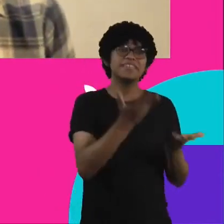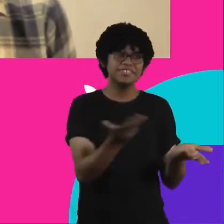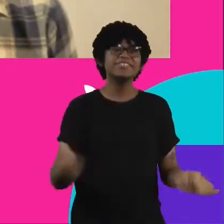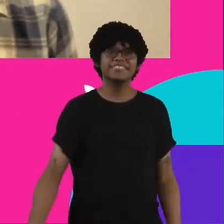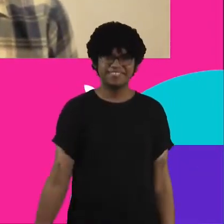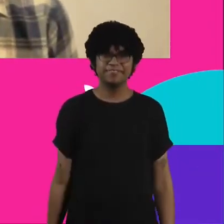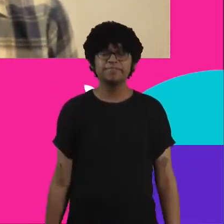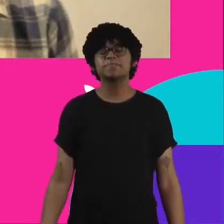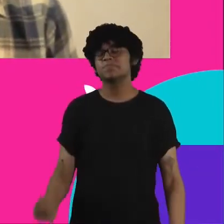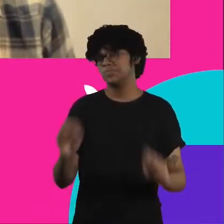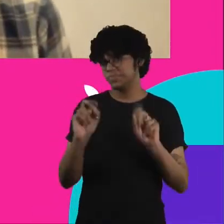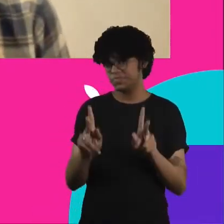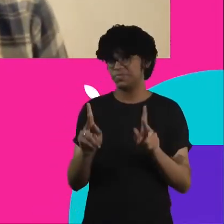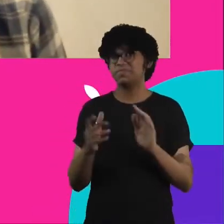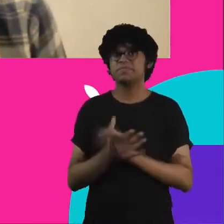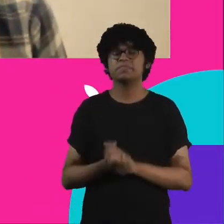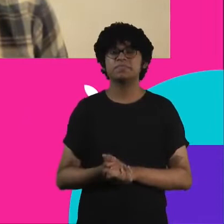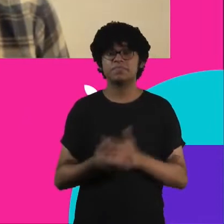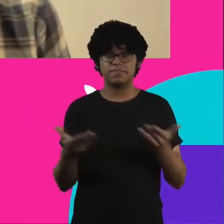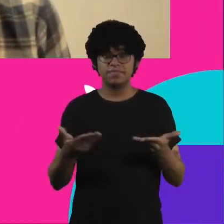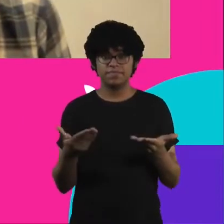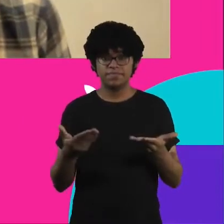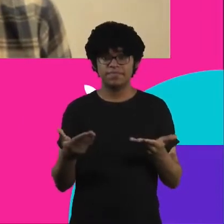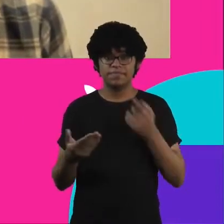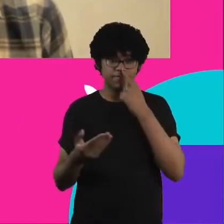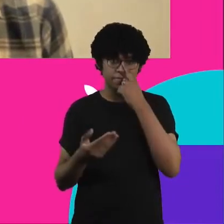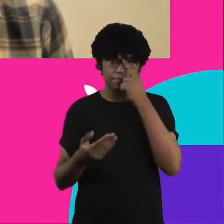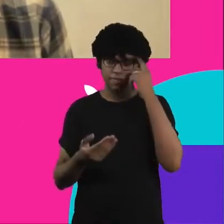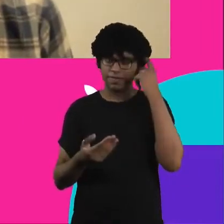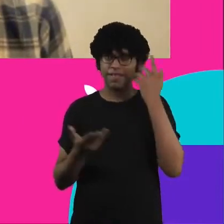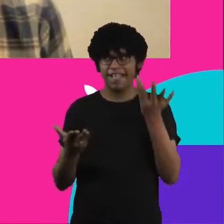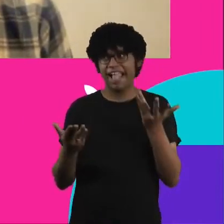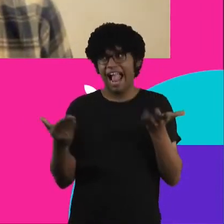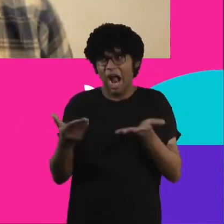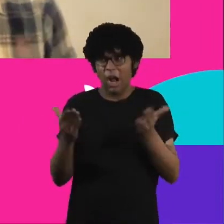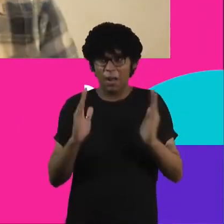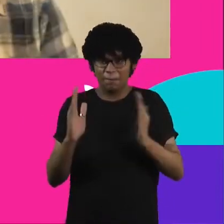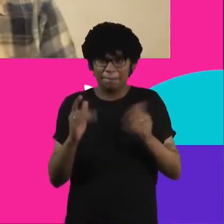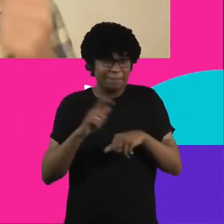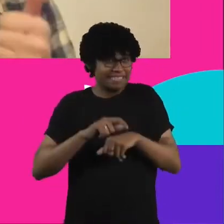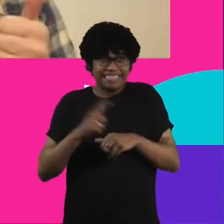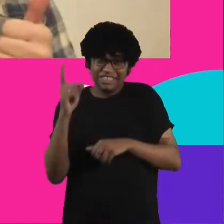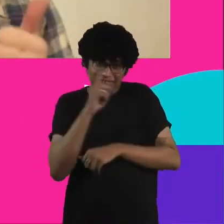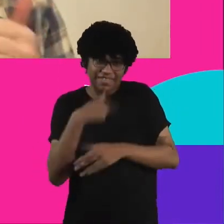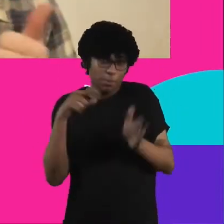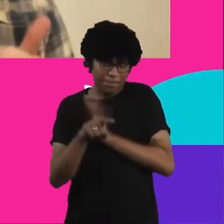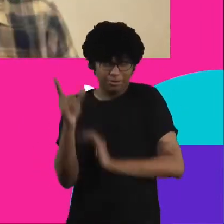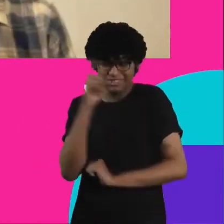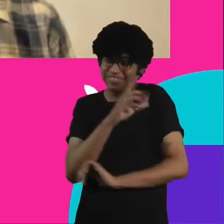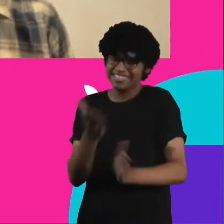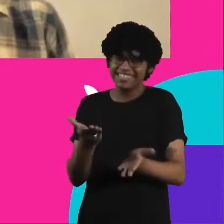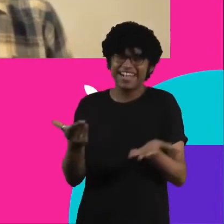melhor. Ok, então agora eu vou colocar você numa saia